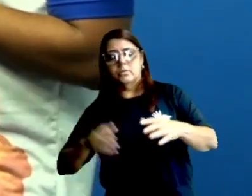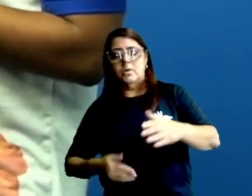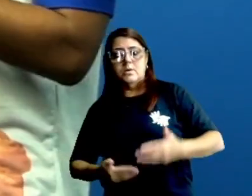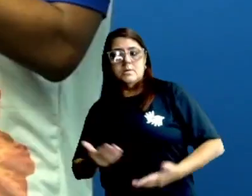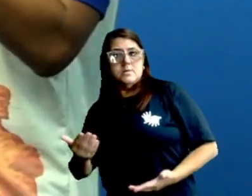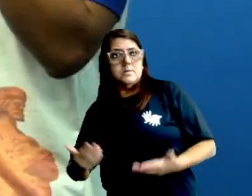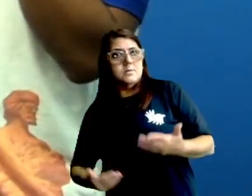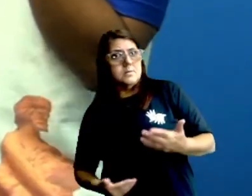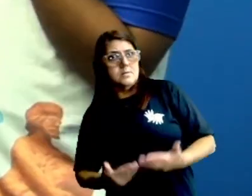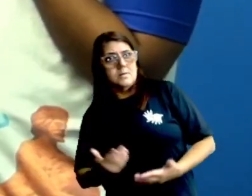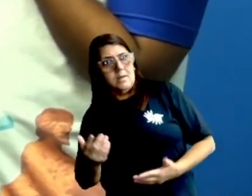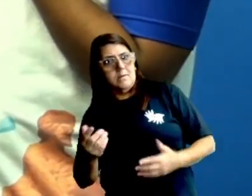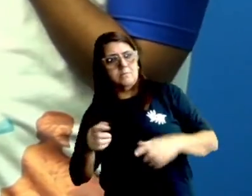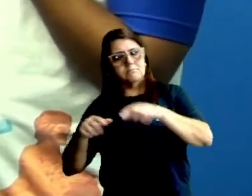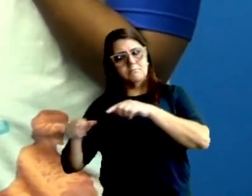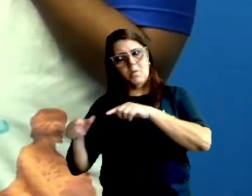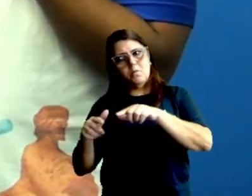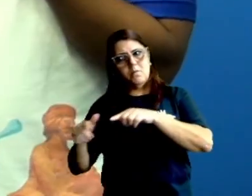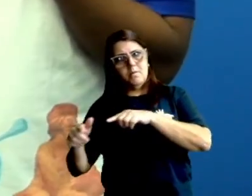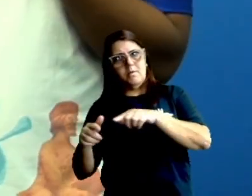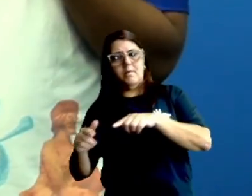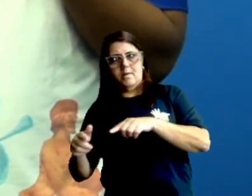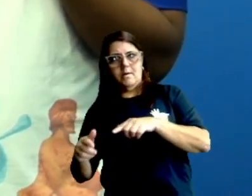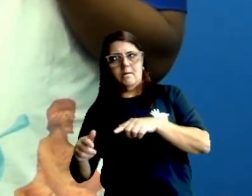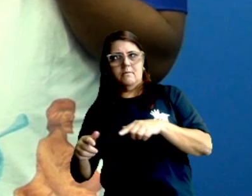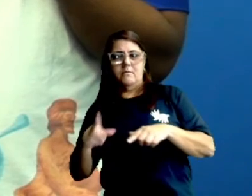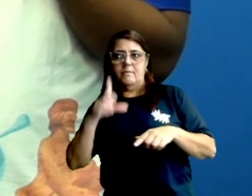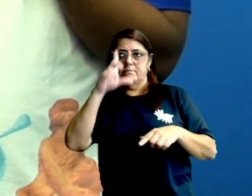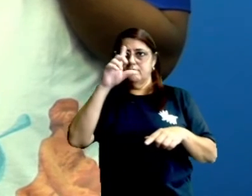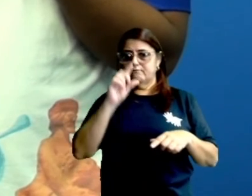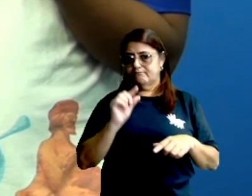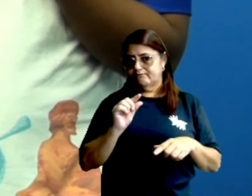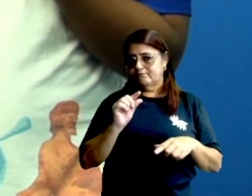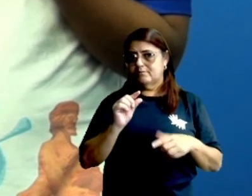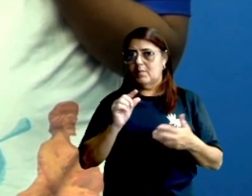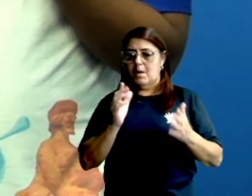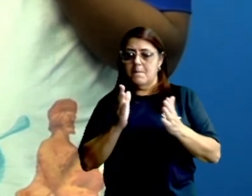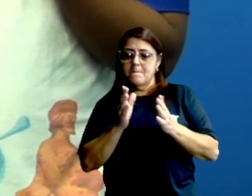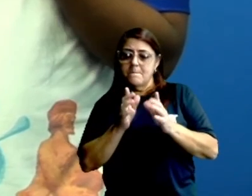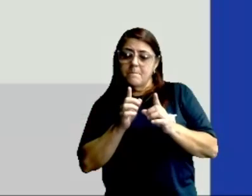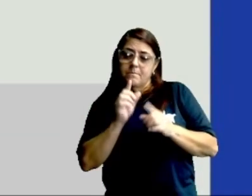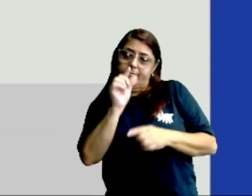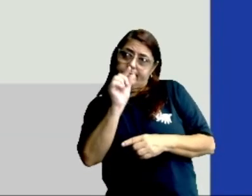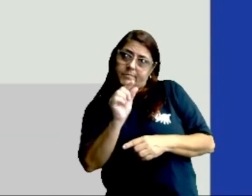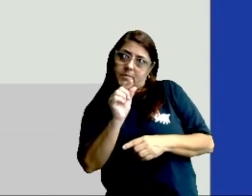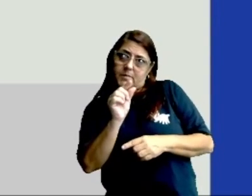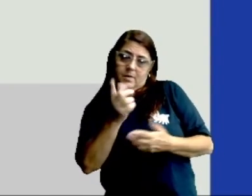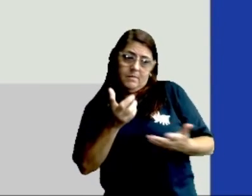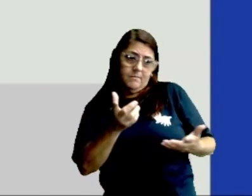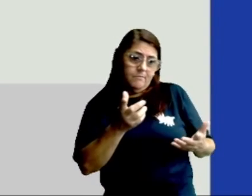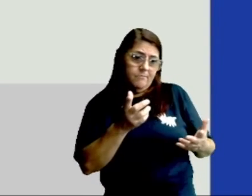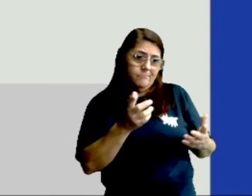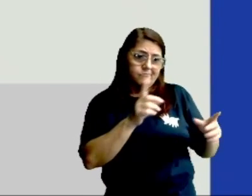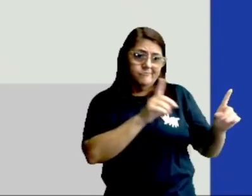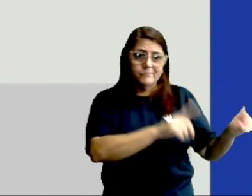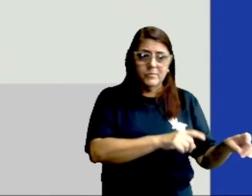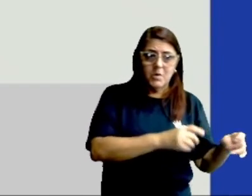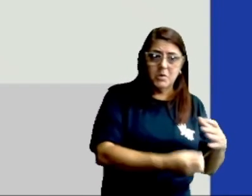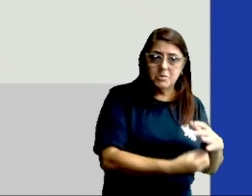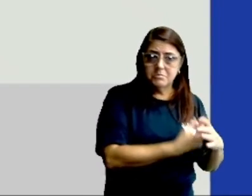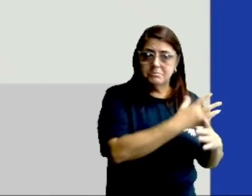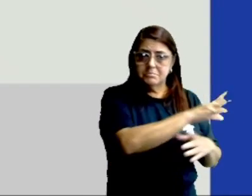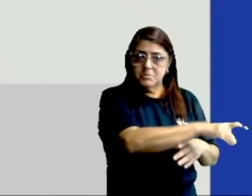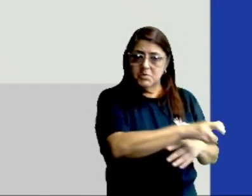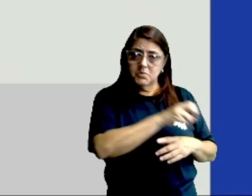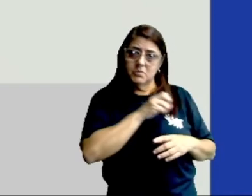o faraó né eles viviam com pouco recurso ficavam com a pequena parte da colheita na e